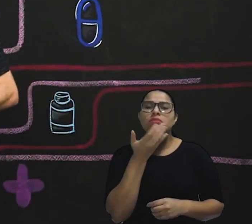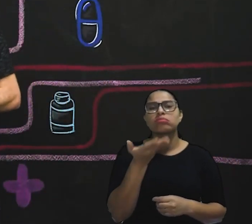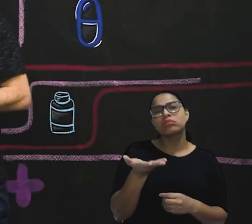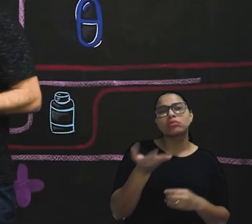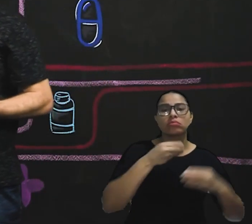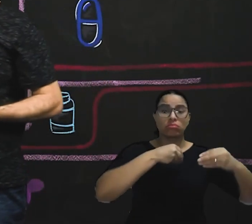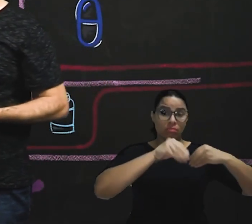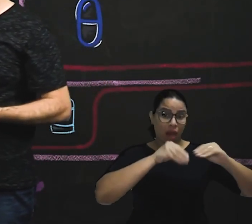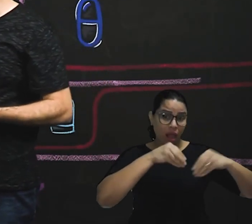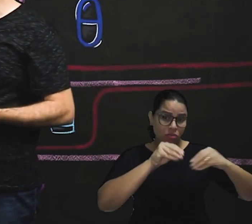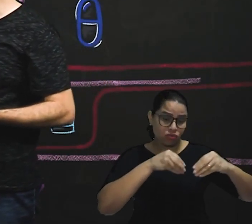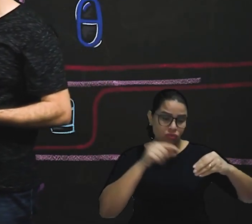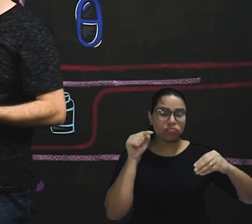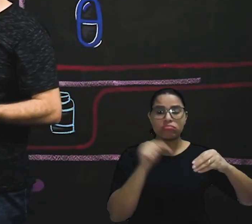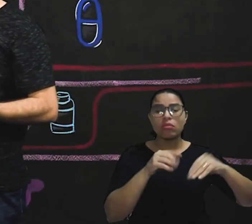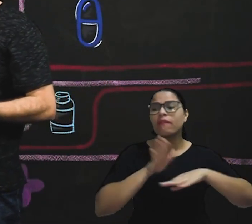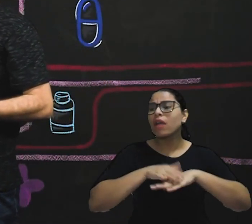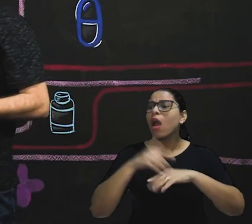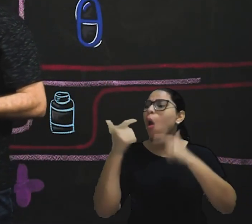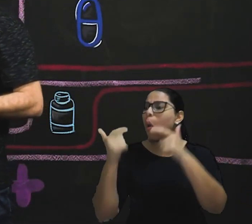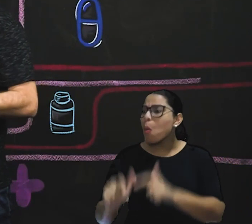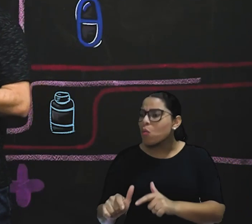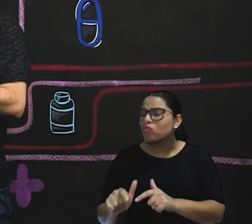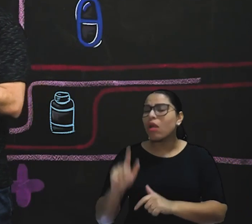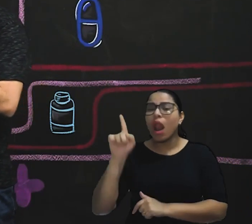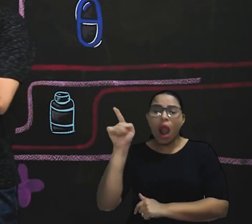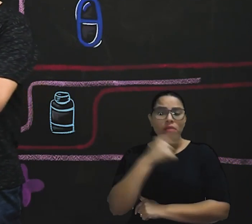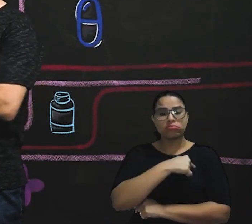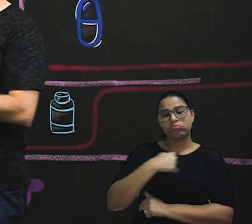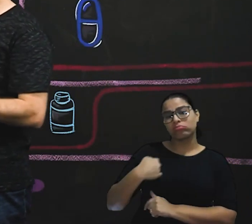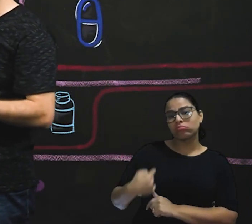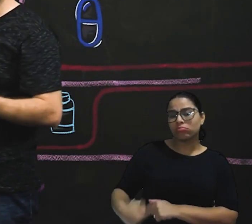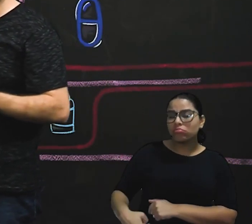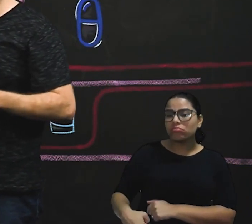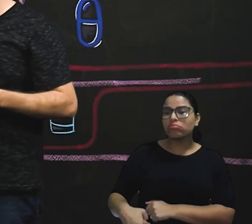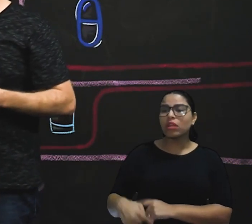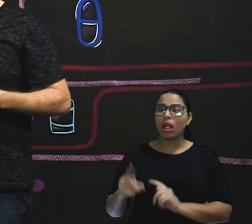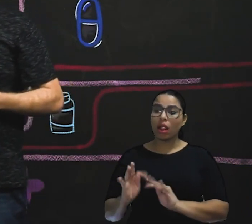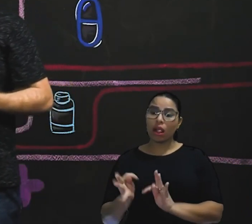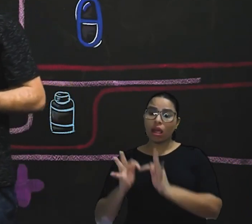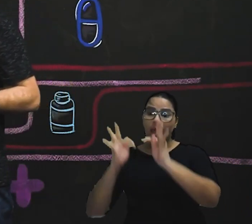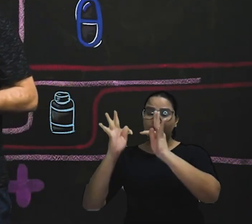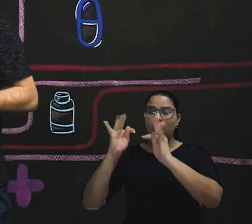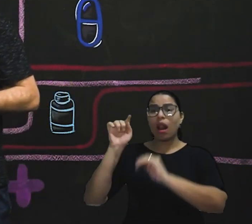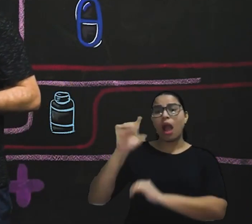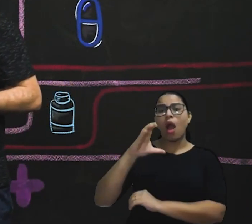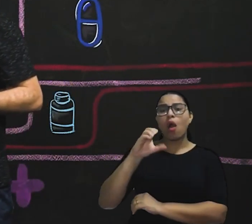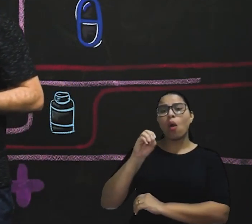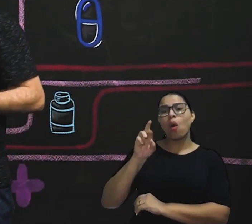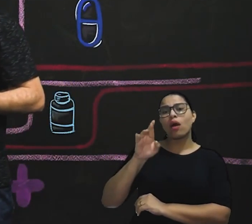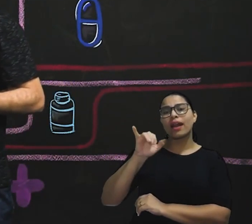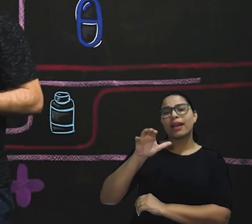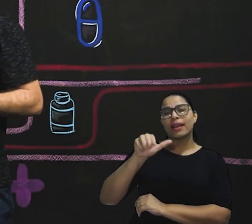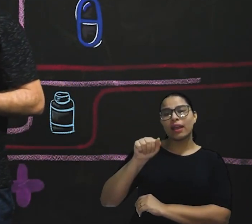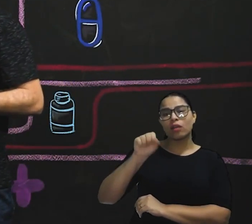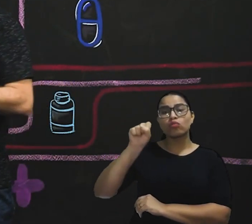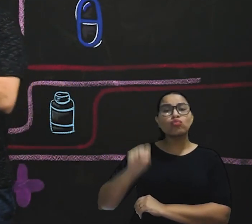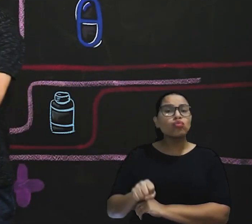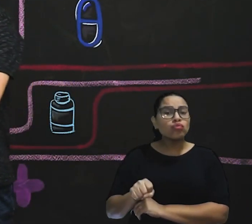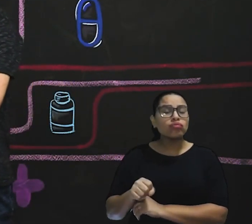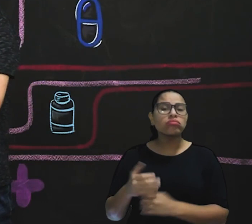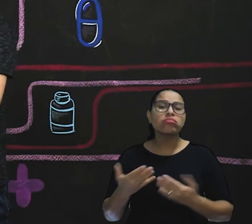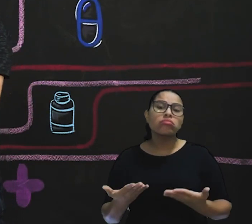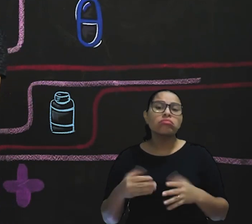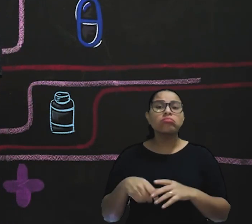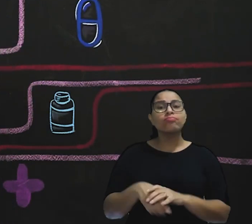muito provavelmente foi feito aí na China, os materiais eletrônicos feitos na Coreia do Sul,